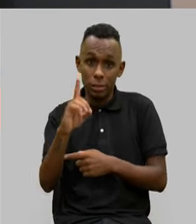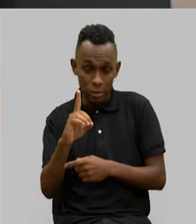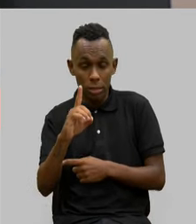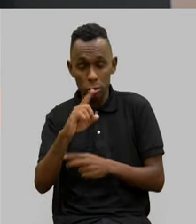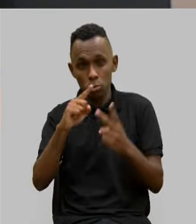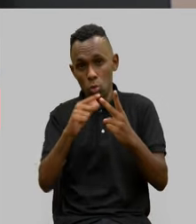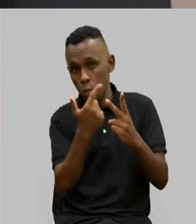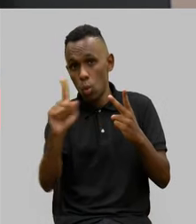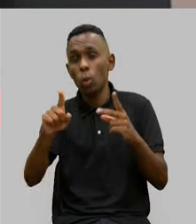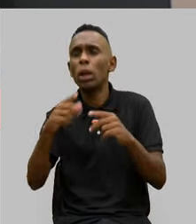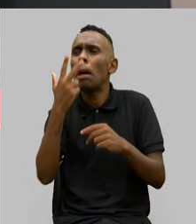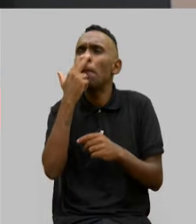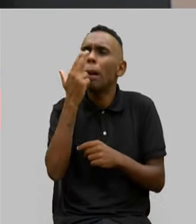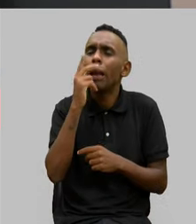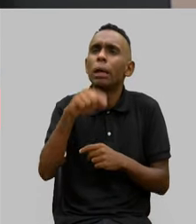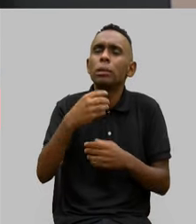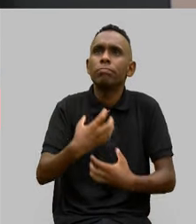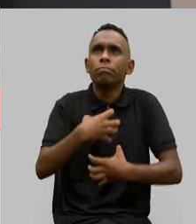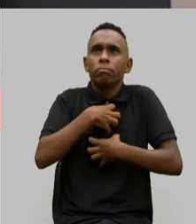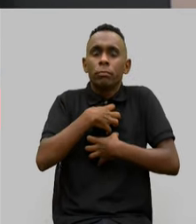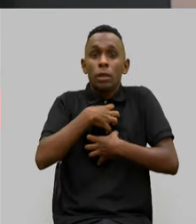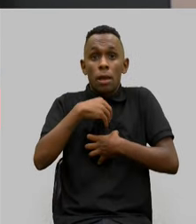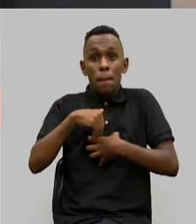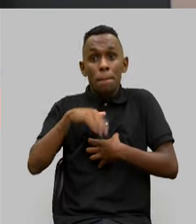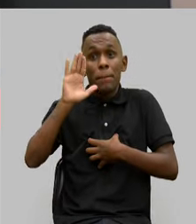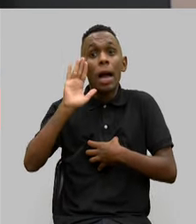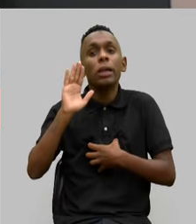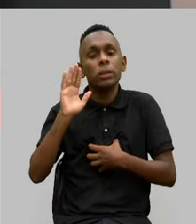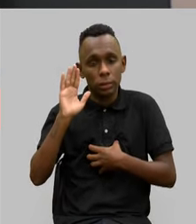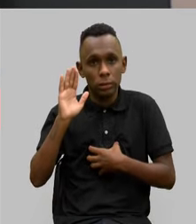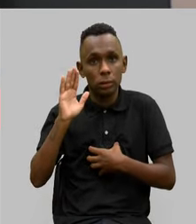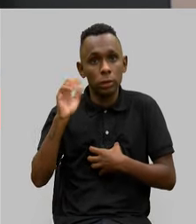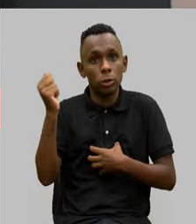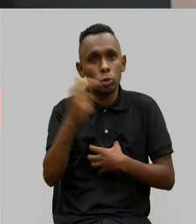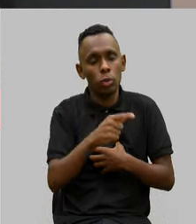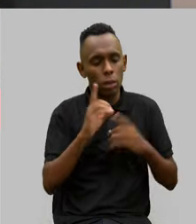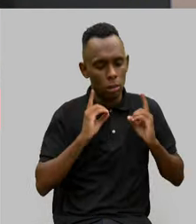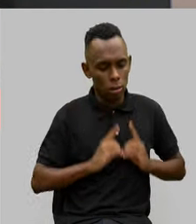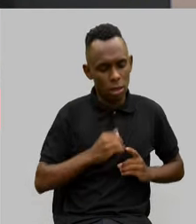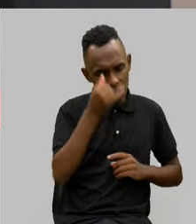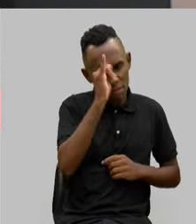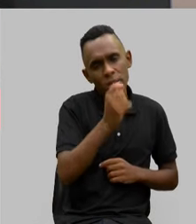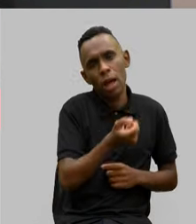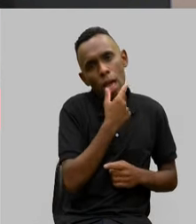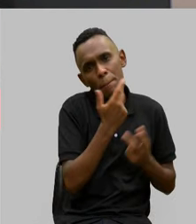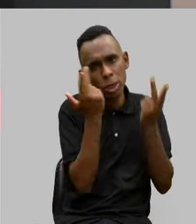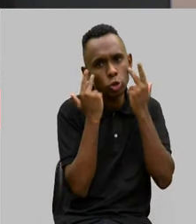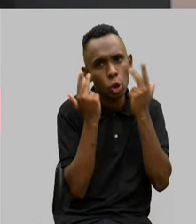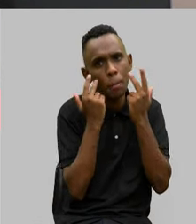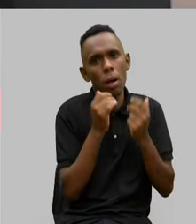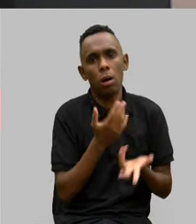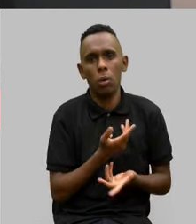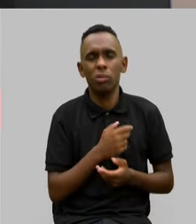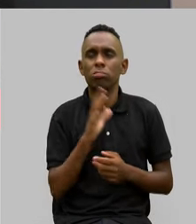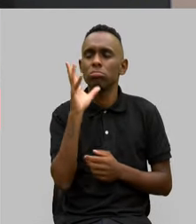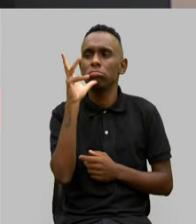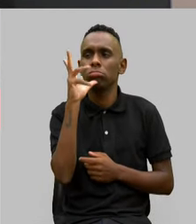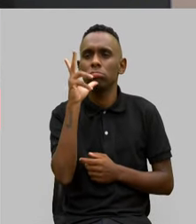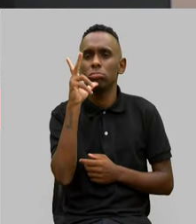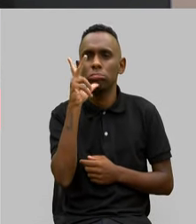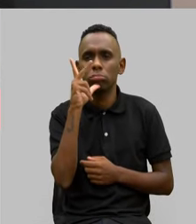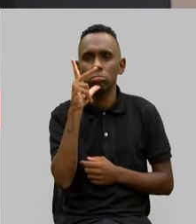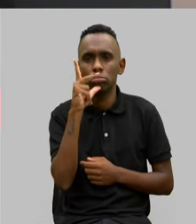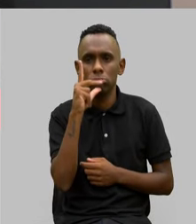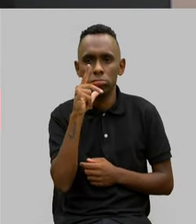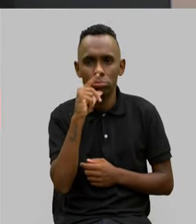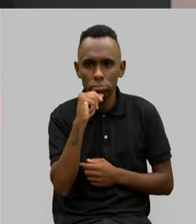parece que a ação é ainda maior do que antidepressivos tradicionais não demora aquele tempo todo que a pessoa precisa